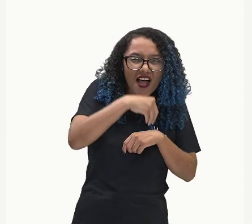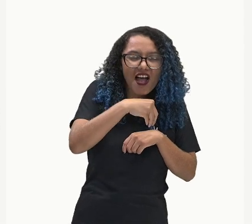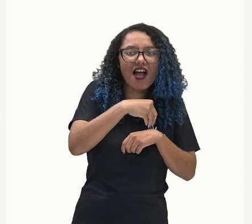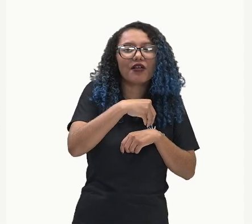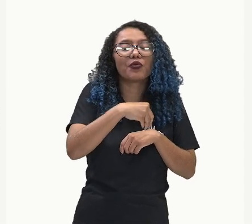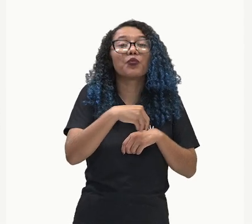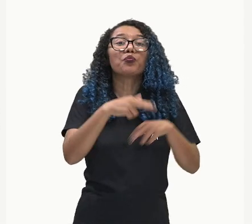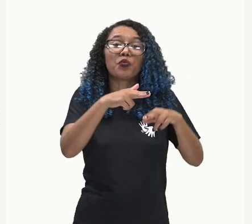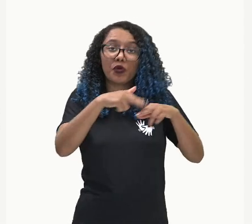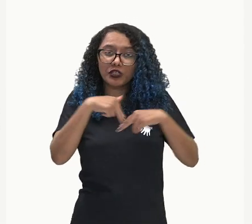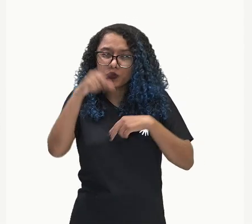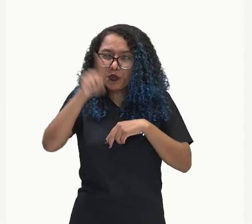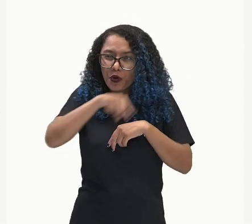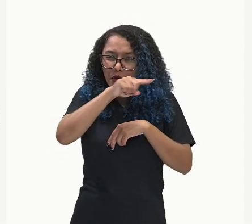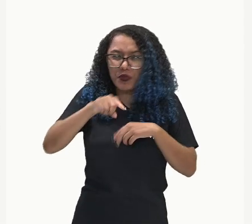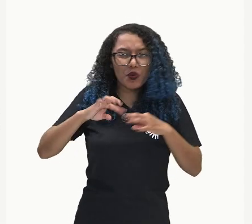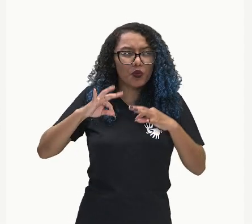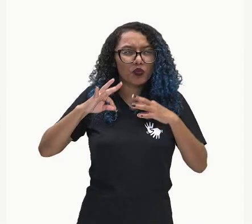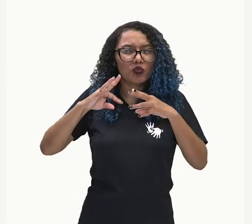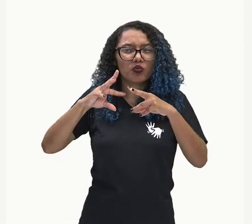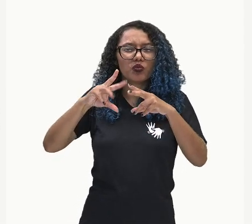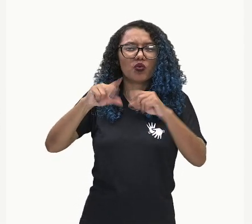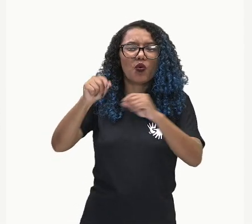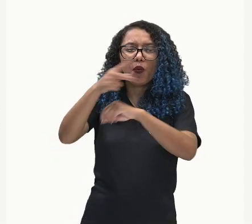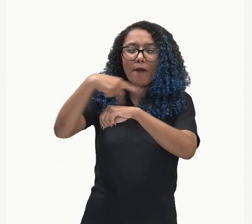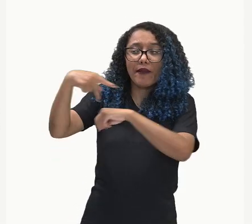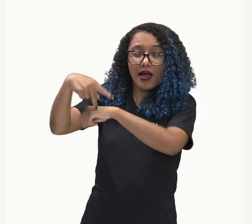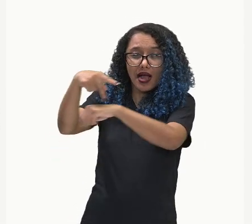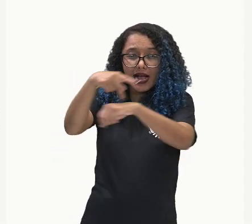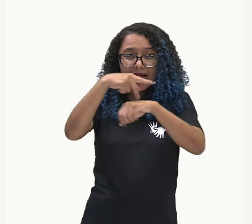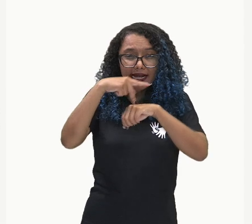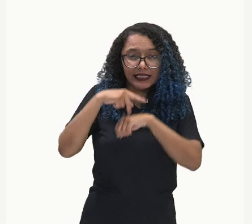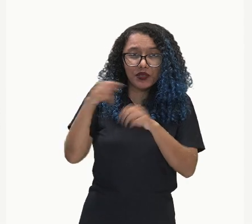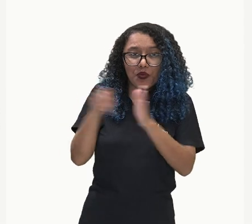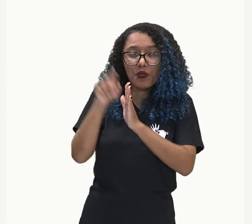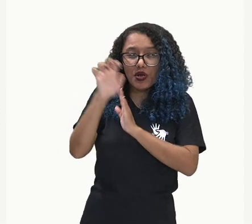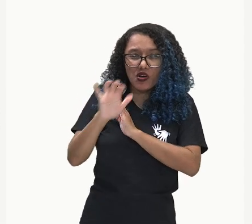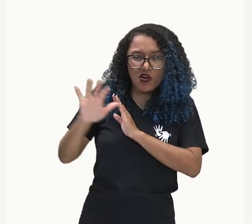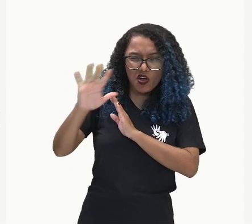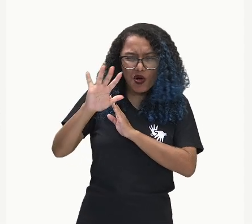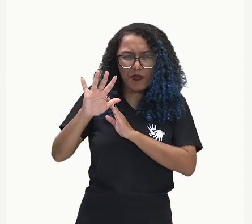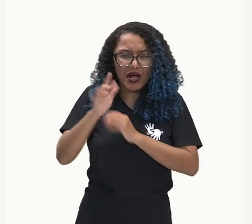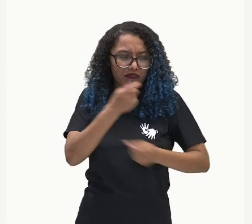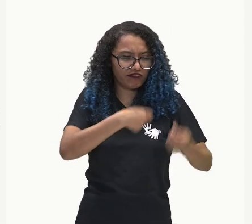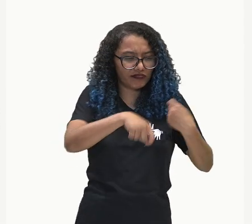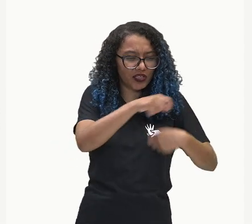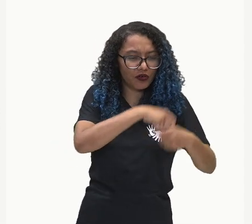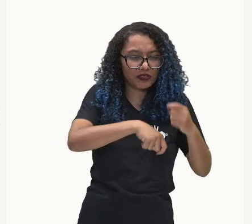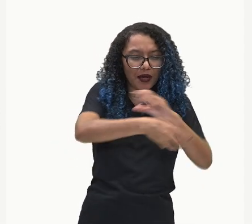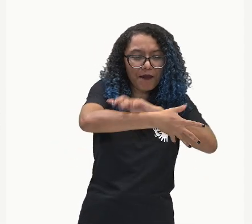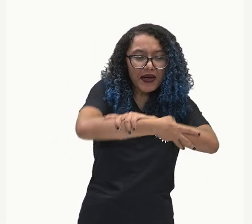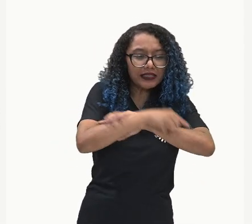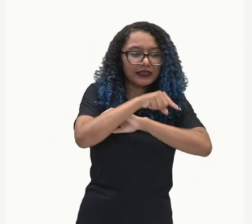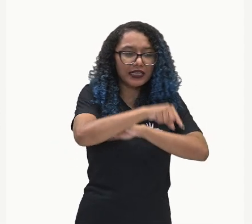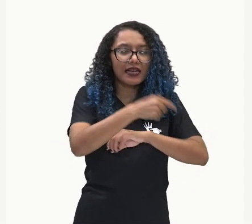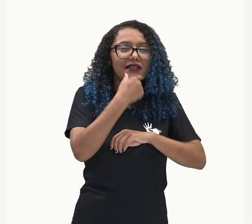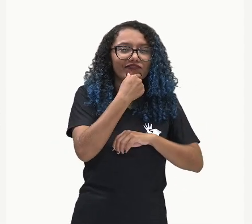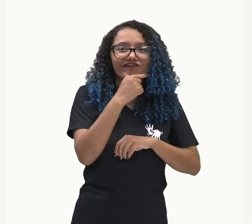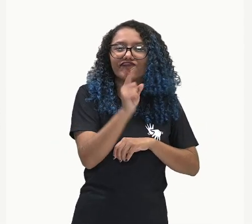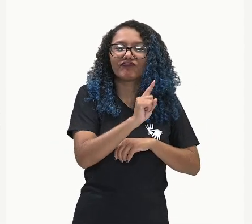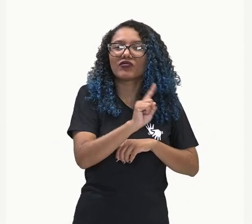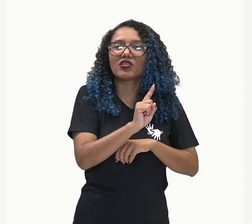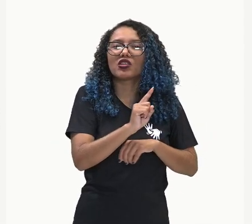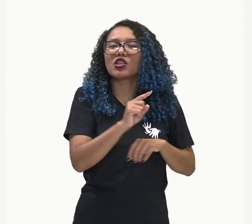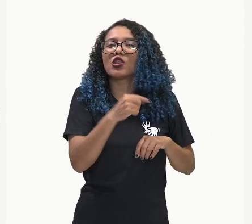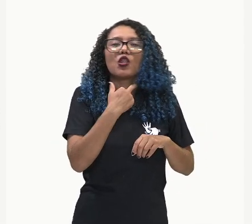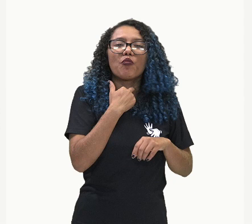Europa continental mantivesse relações comerciais com a Inglaterra sob a punição da invasão com seu poderoso